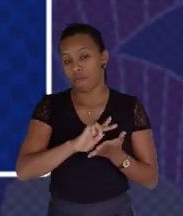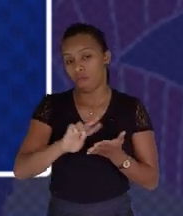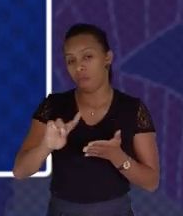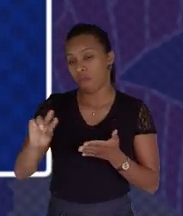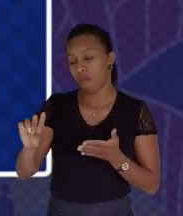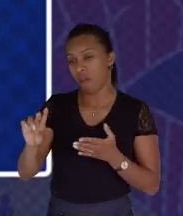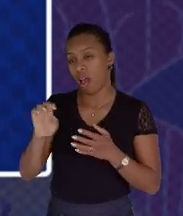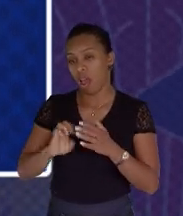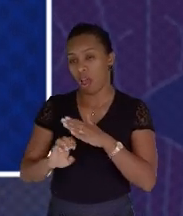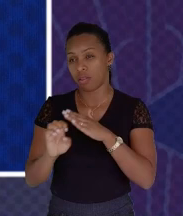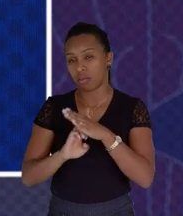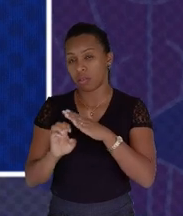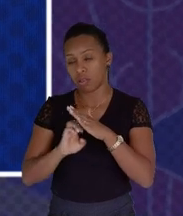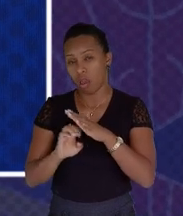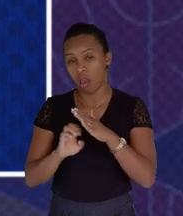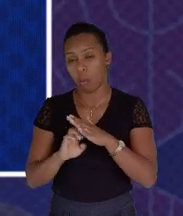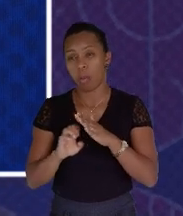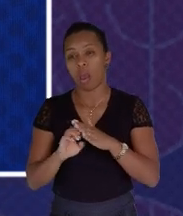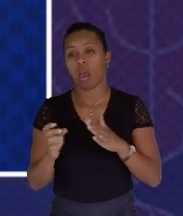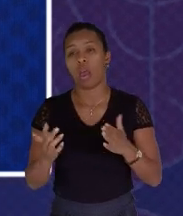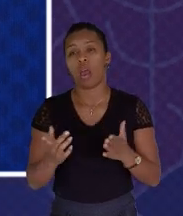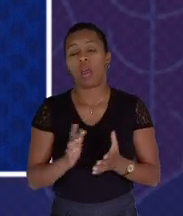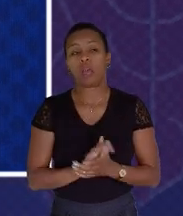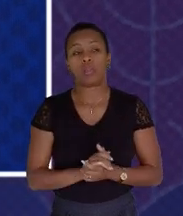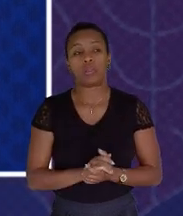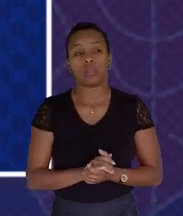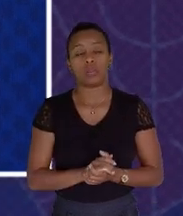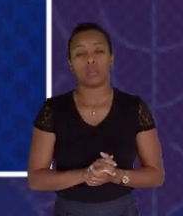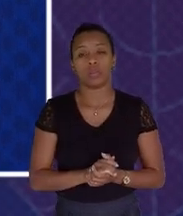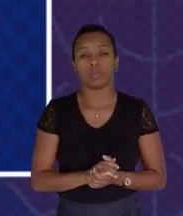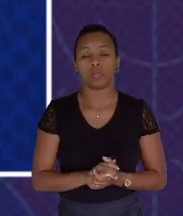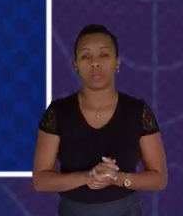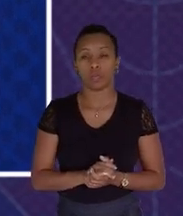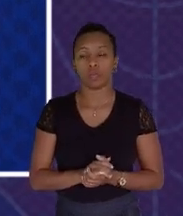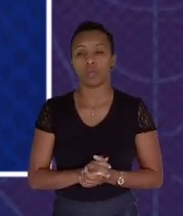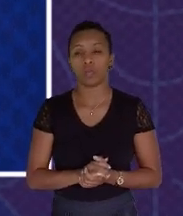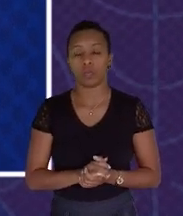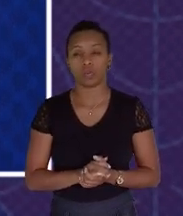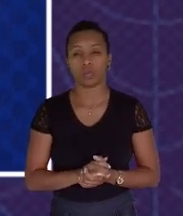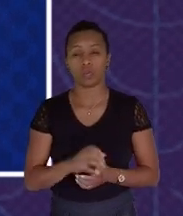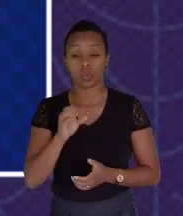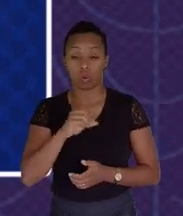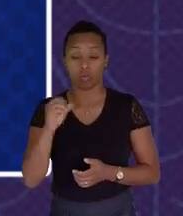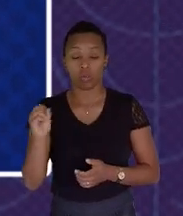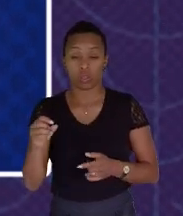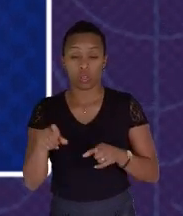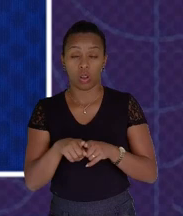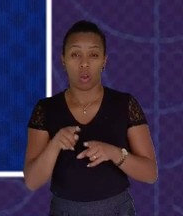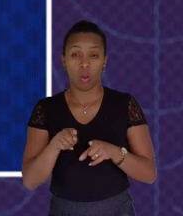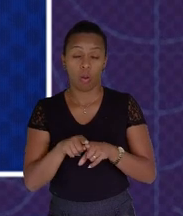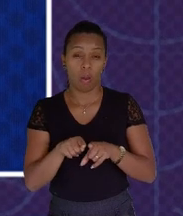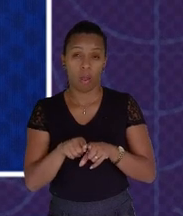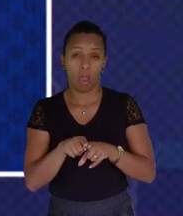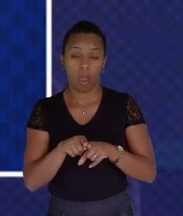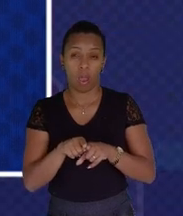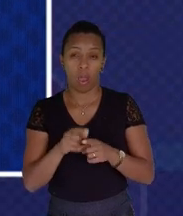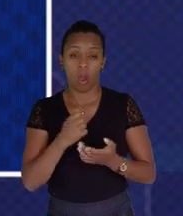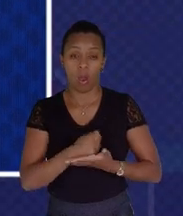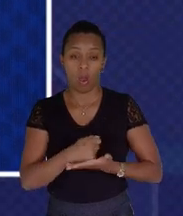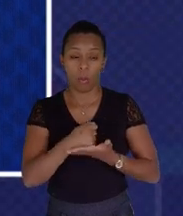Gringo, Microsoft, Adapts, Dataprev, NIC-BR e 99, além dos